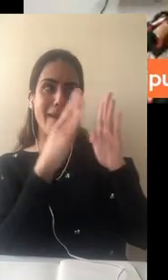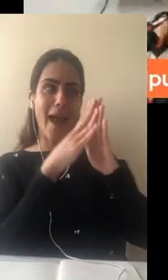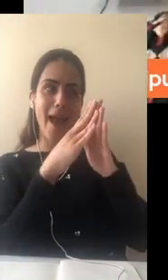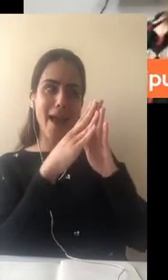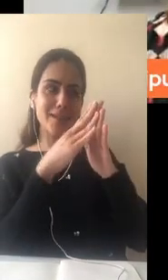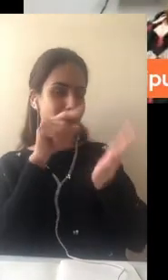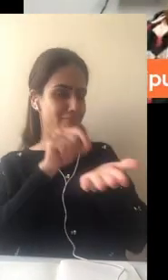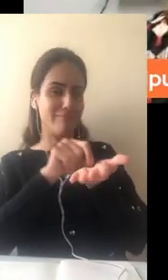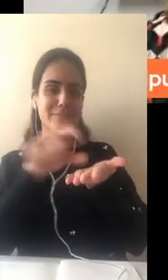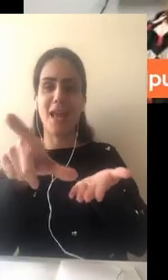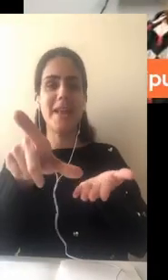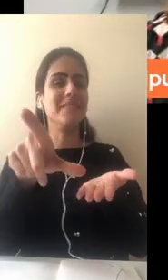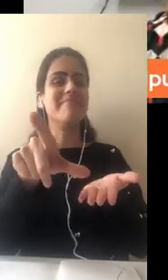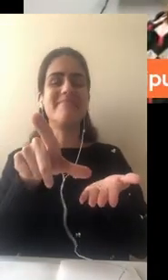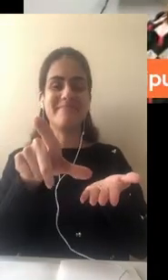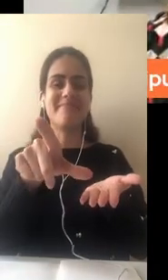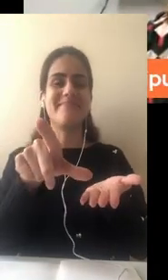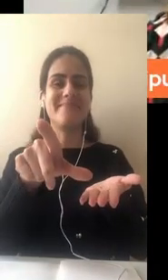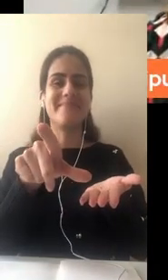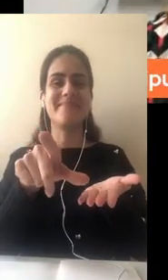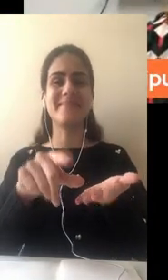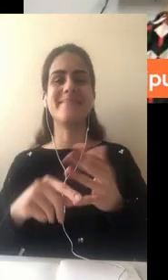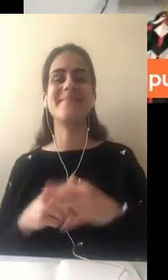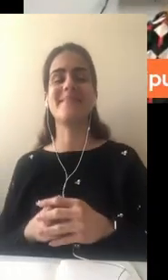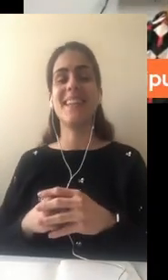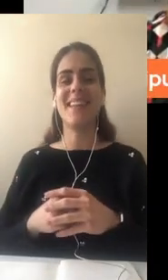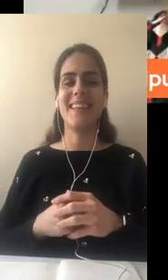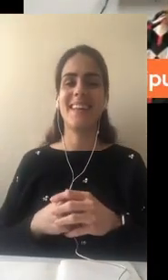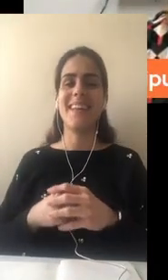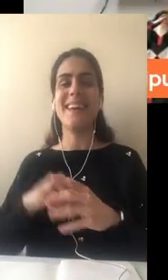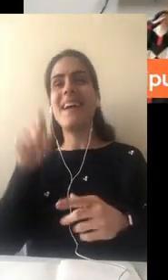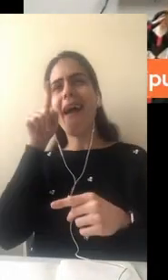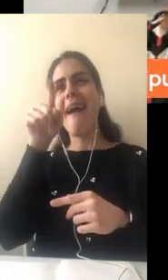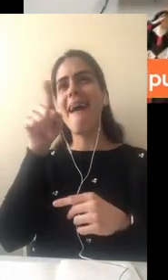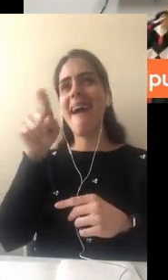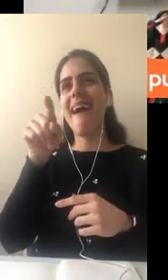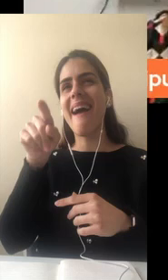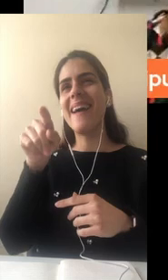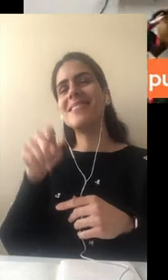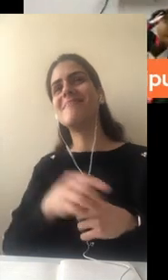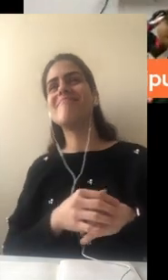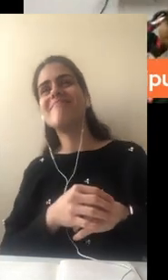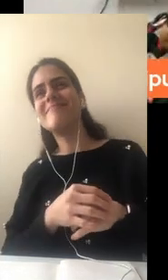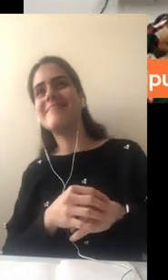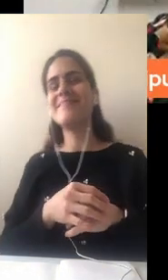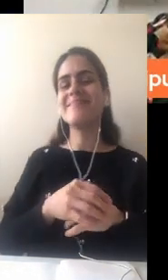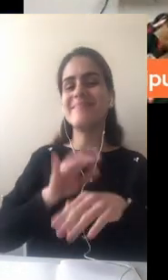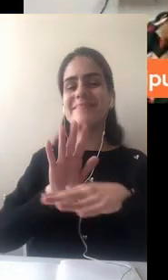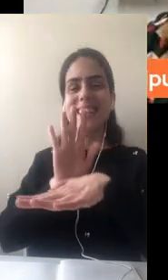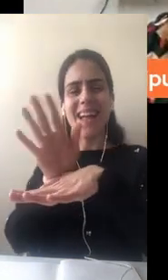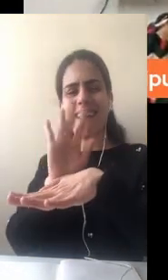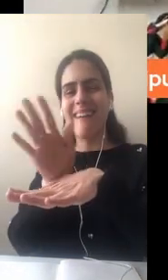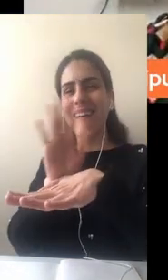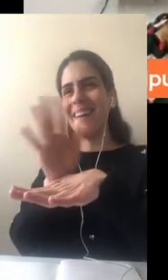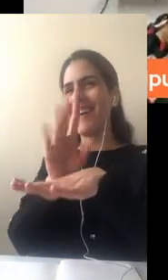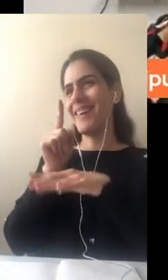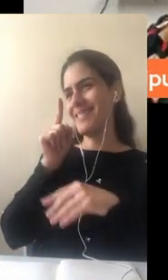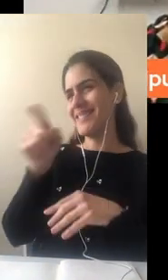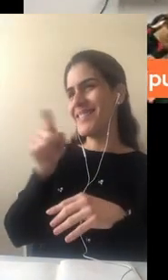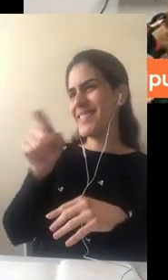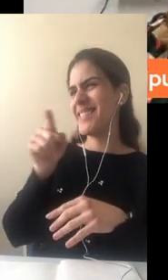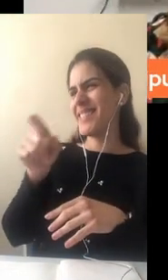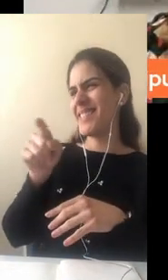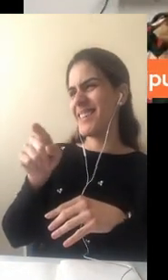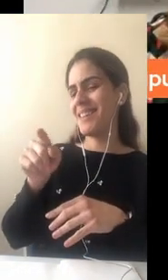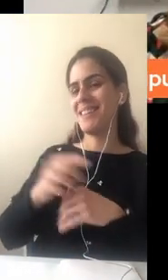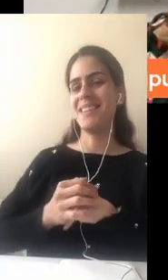já ficava no shopping aí, fazia para o cinema, que é para ficar lá num canto, né, tranquilo. Muito, já fiz